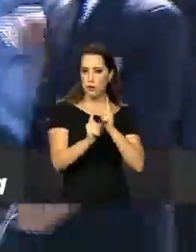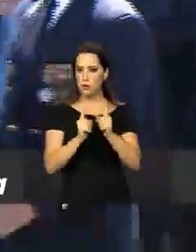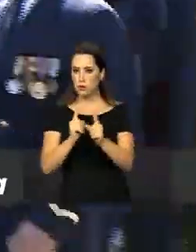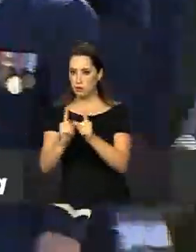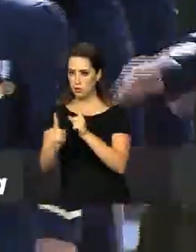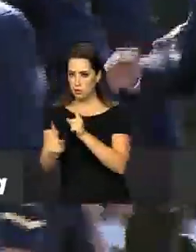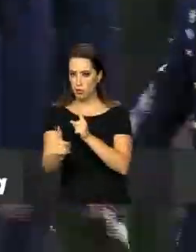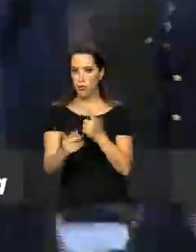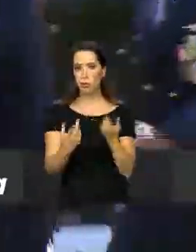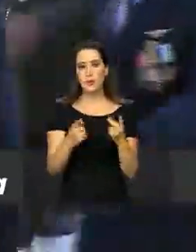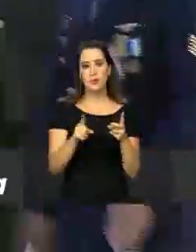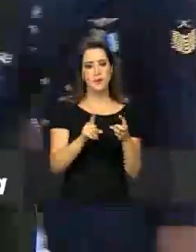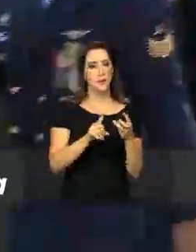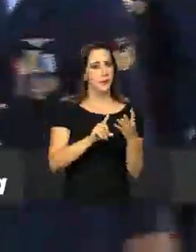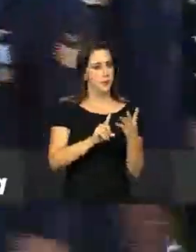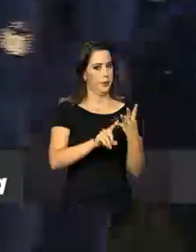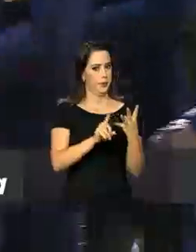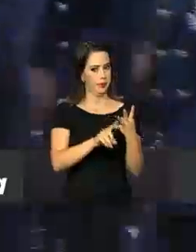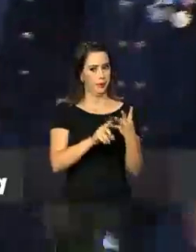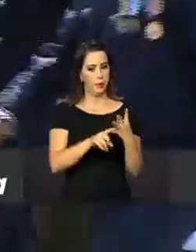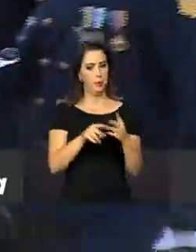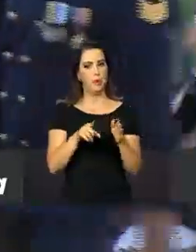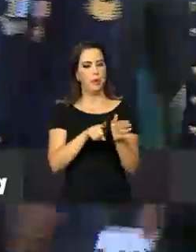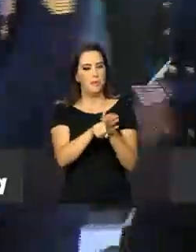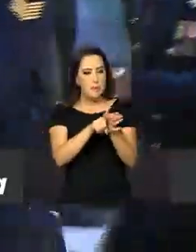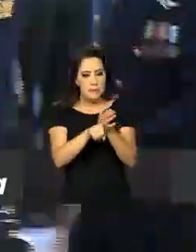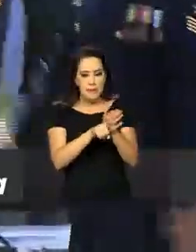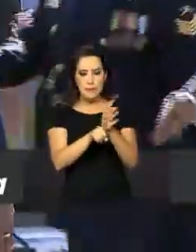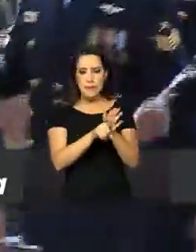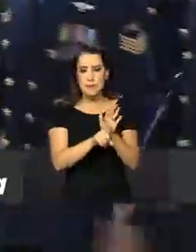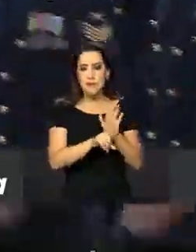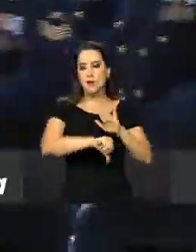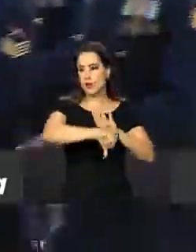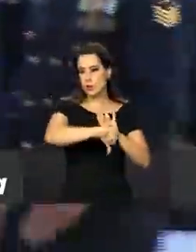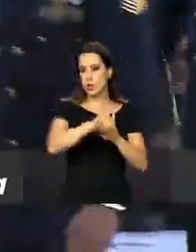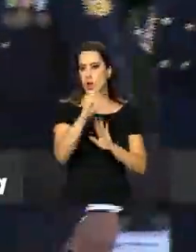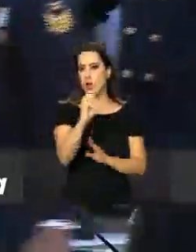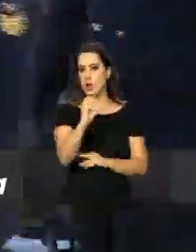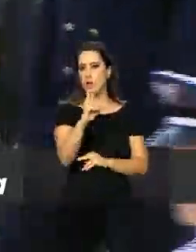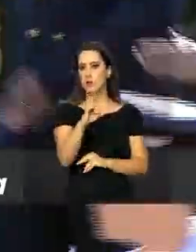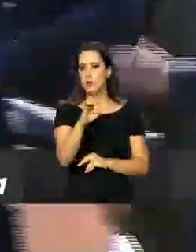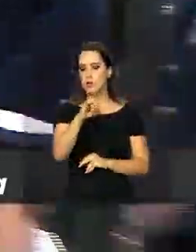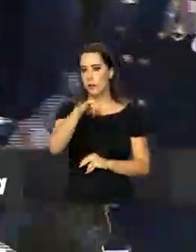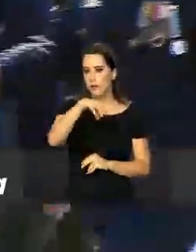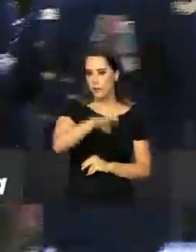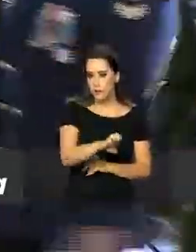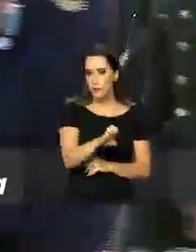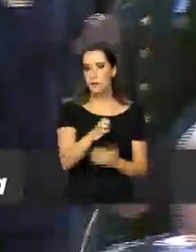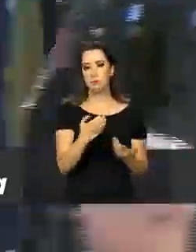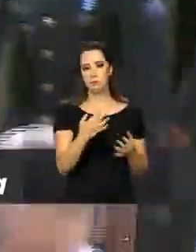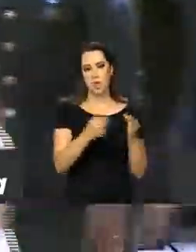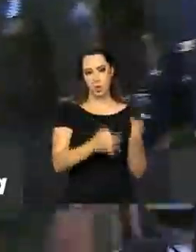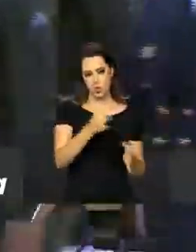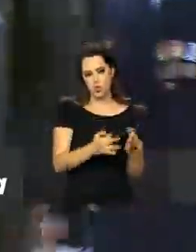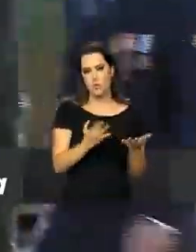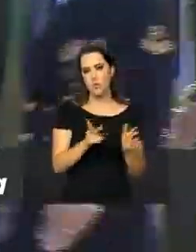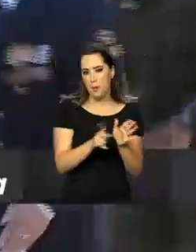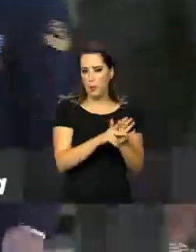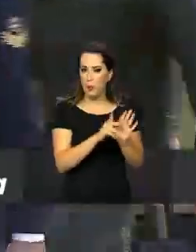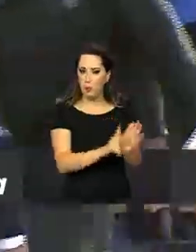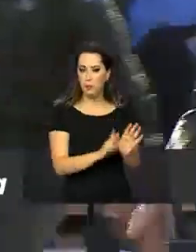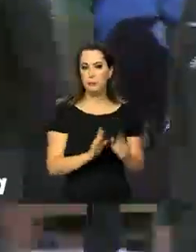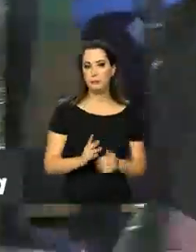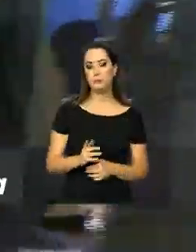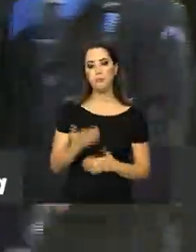perícias criminais, né? Essa parte voltada para a justiça militar. Tá certo. E